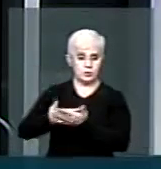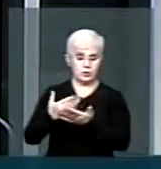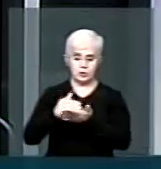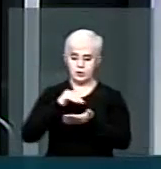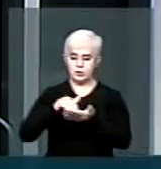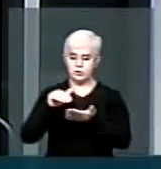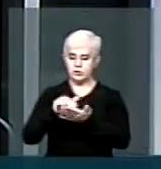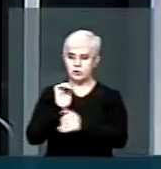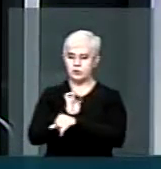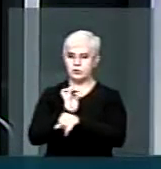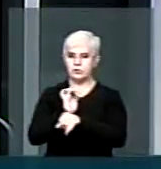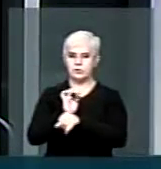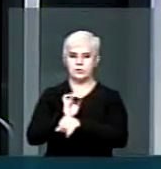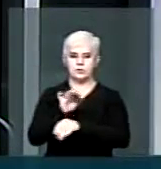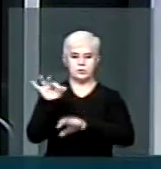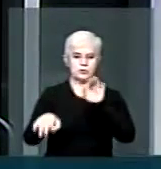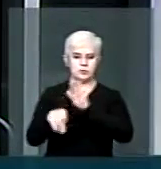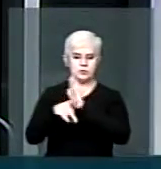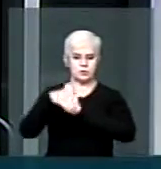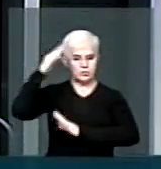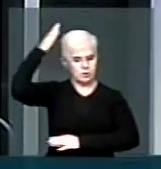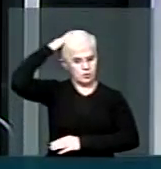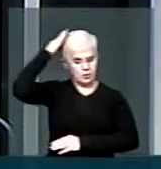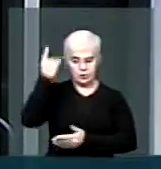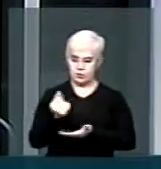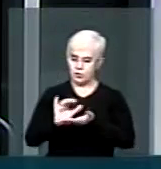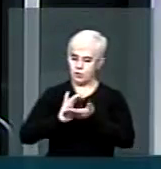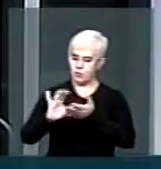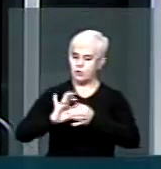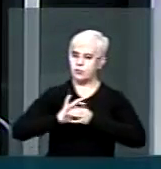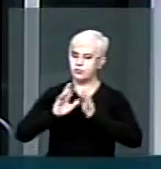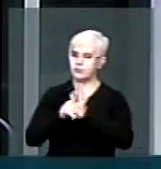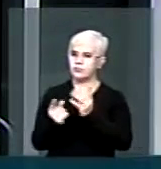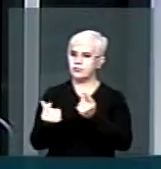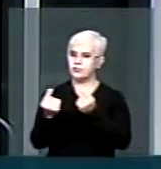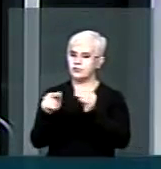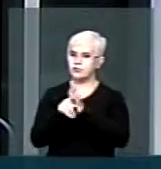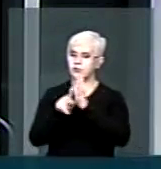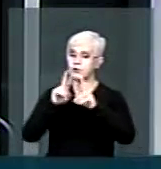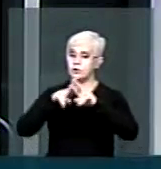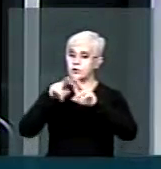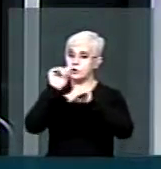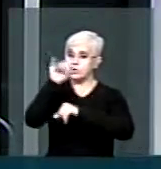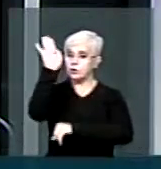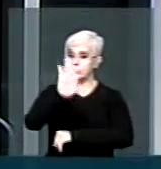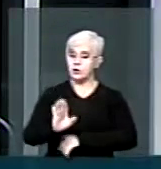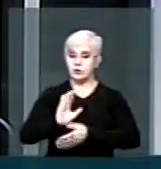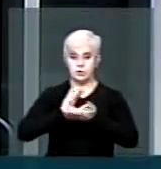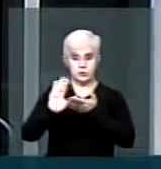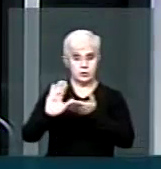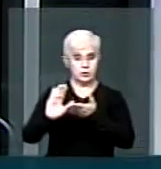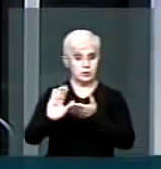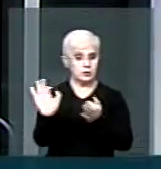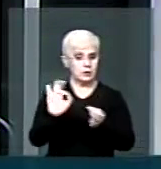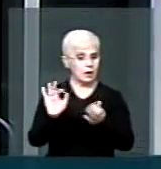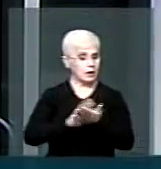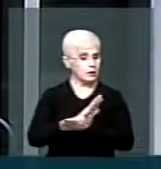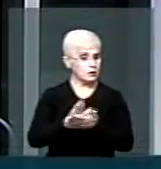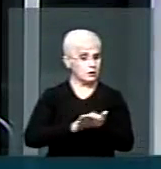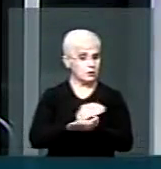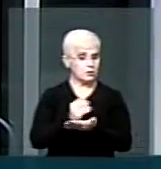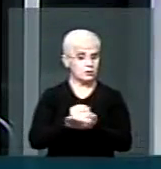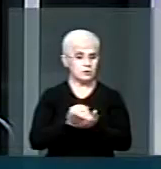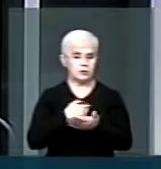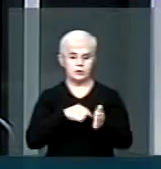de Estado da Justiça e Cidadania do Paraná de verba liberada do Fundo Penitenciário Nacional para investimento no Estado. Um levantamento